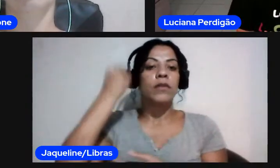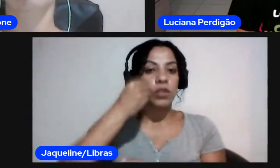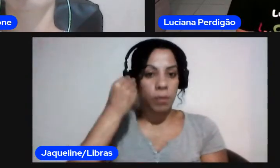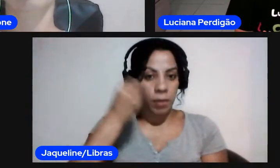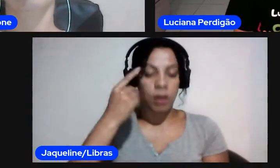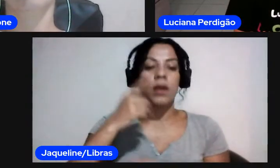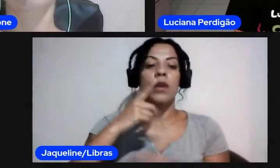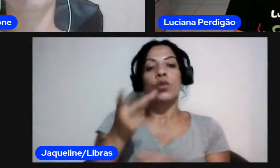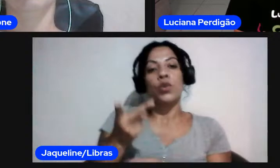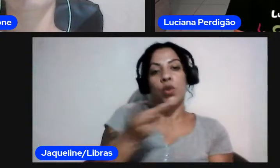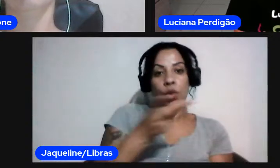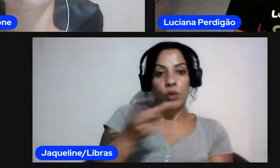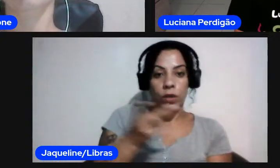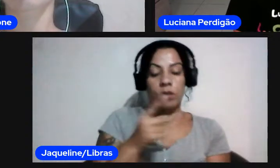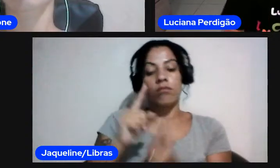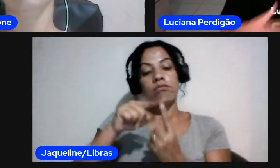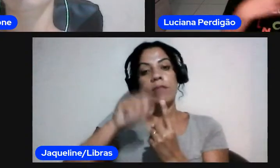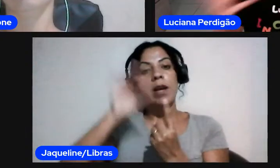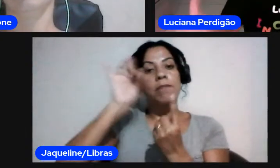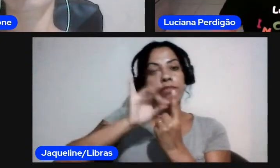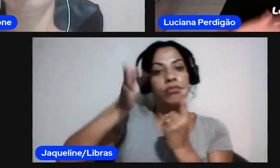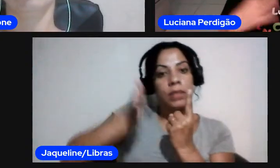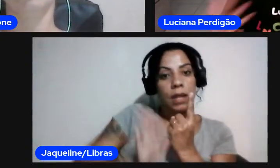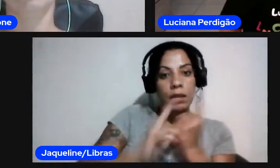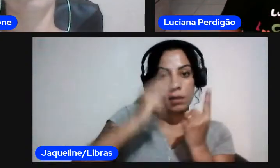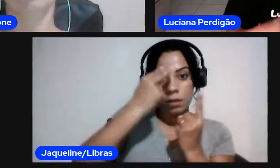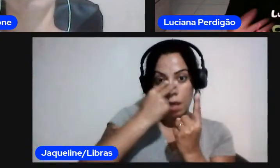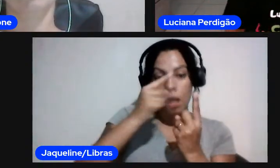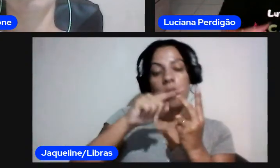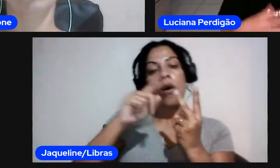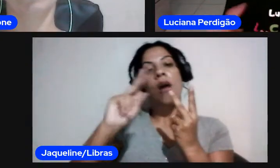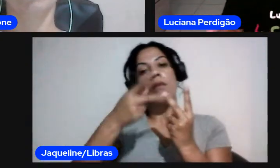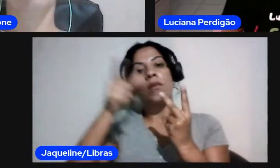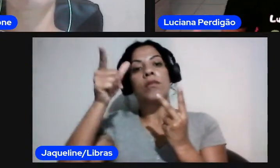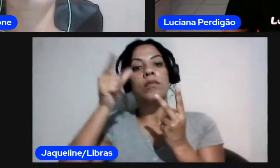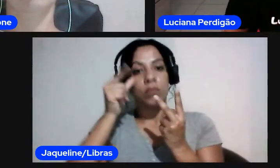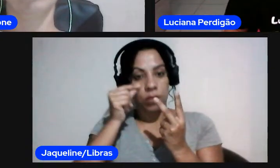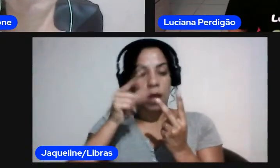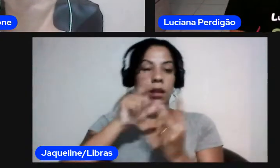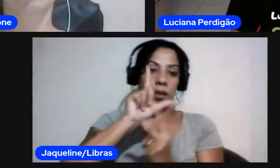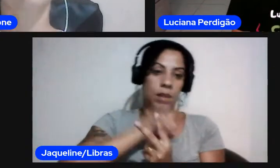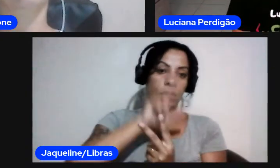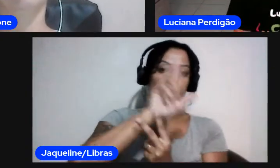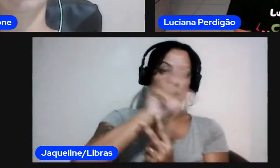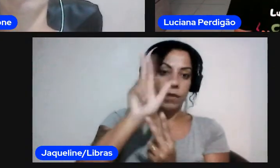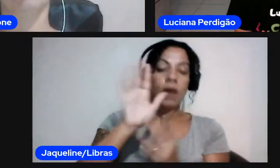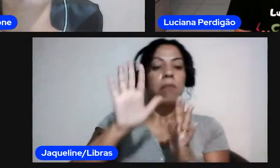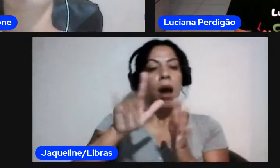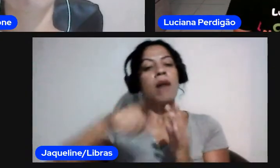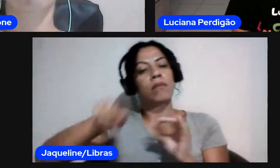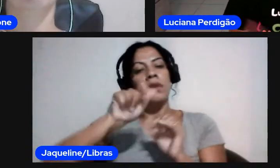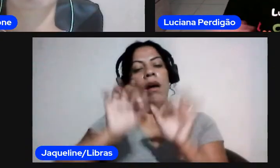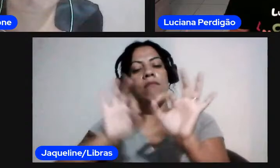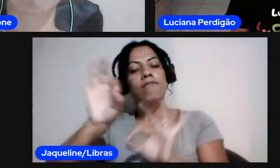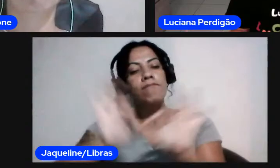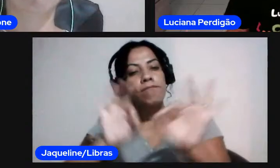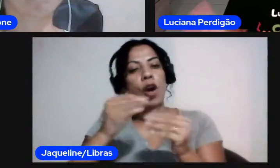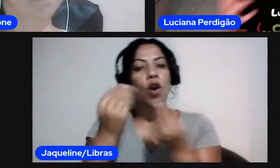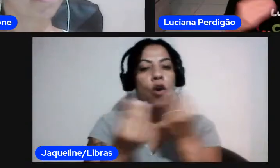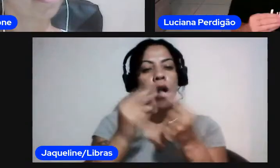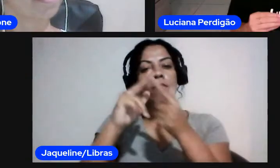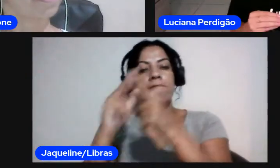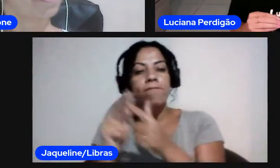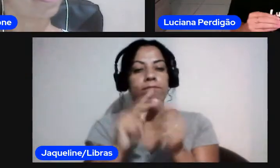congênitos, e aí é aquela questão de processo mesmo, né? Você vai se adequando com seus colegas de trabalho. O que